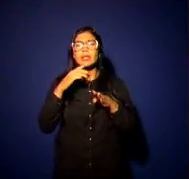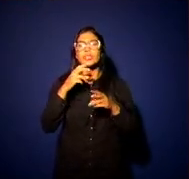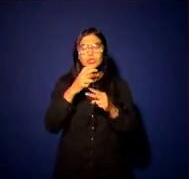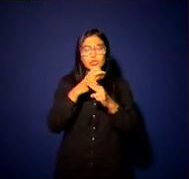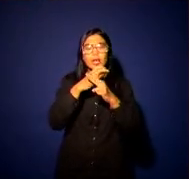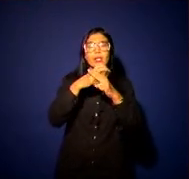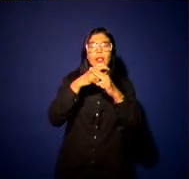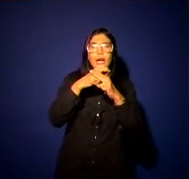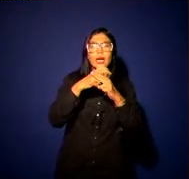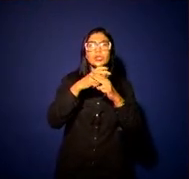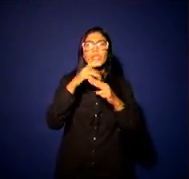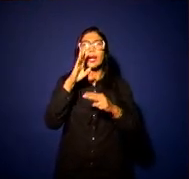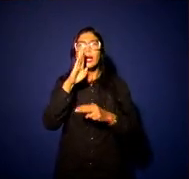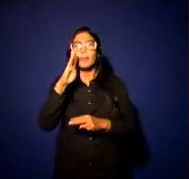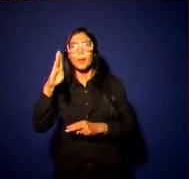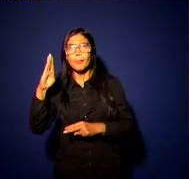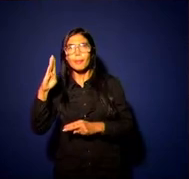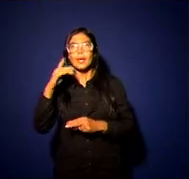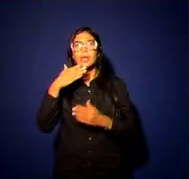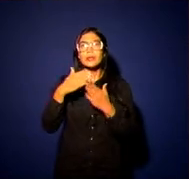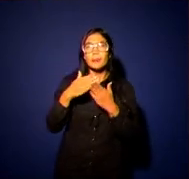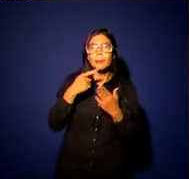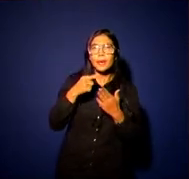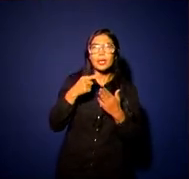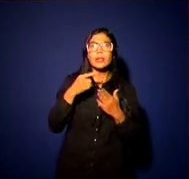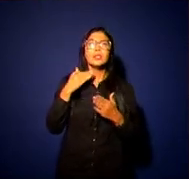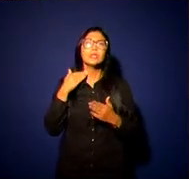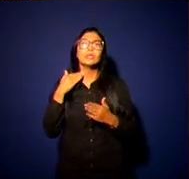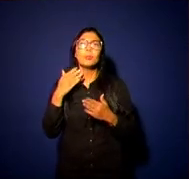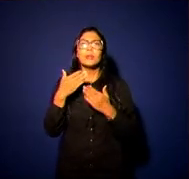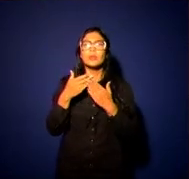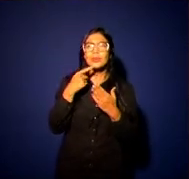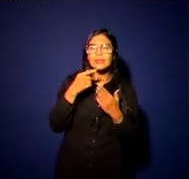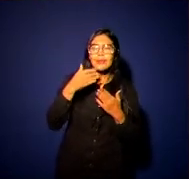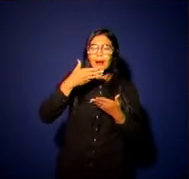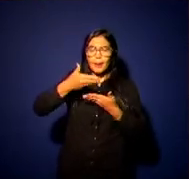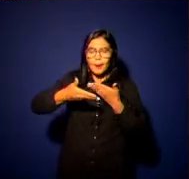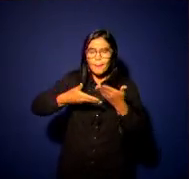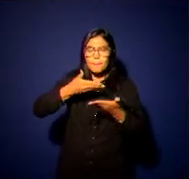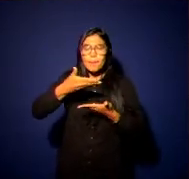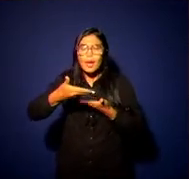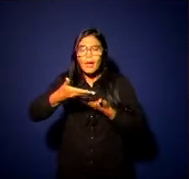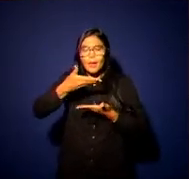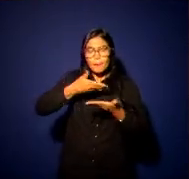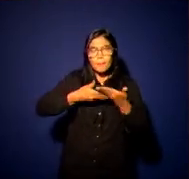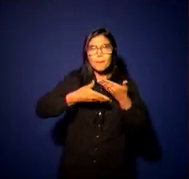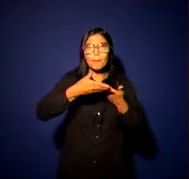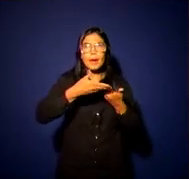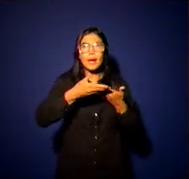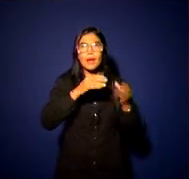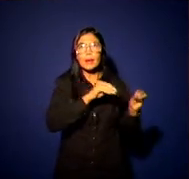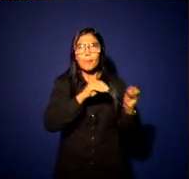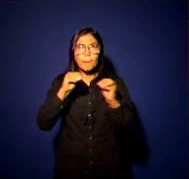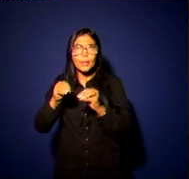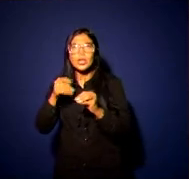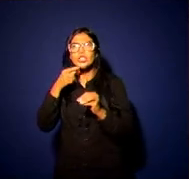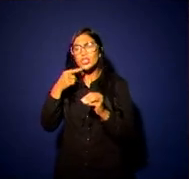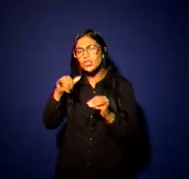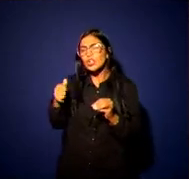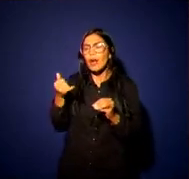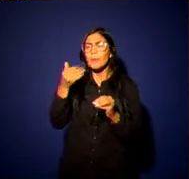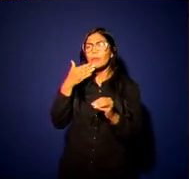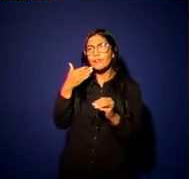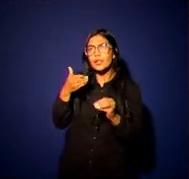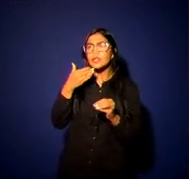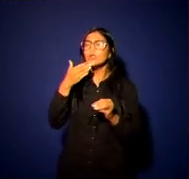e com o Banco do Brasil a gente entende que esse intercâmbio essa troca de experiências é extremamente proveitoso e a gente entende que isso